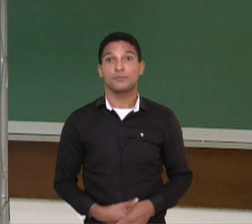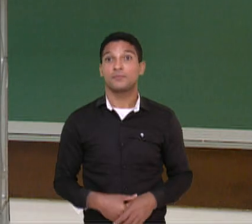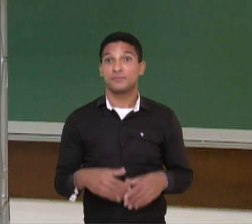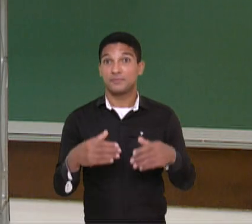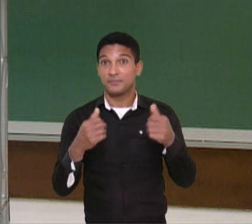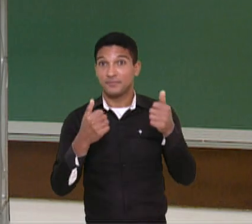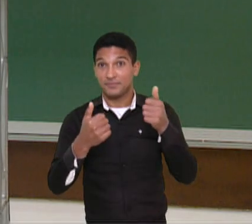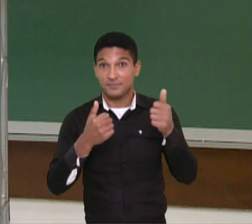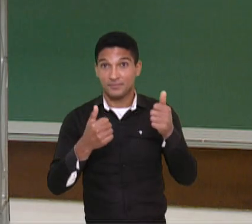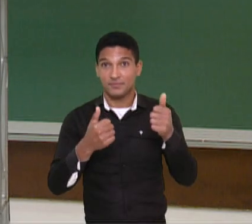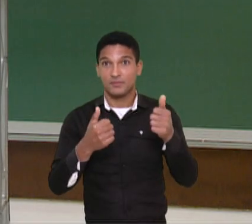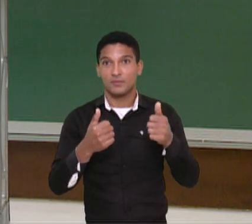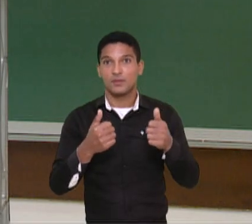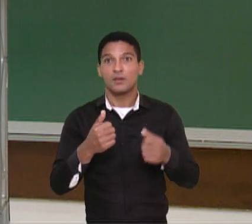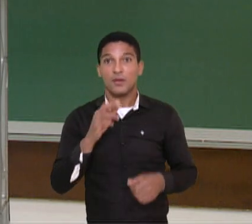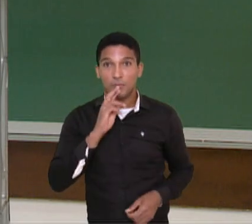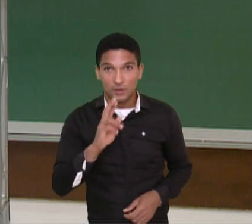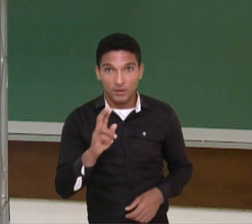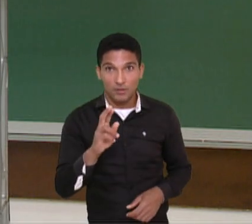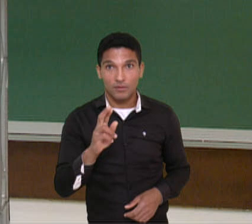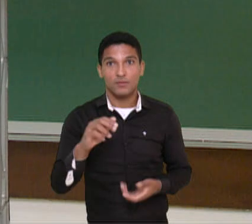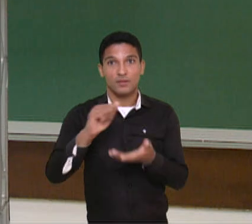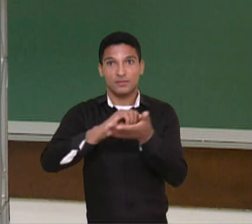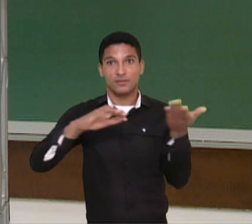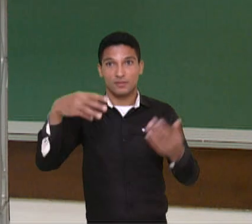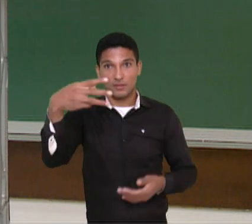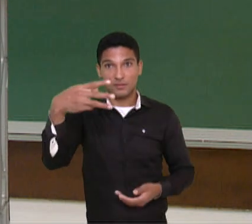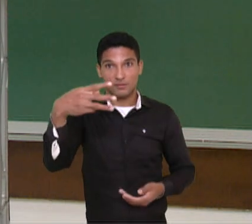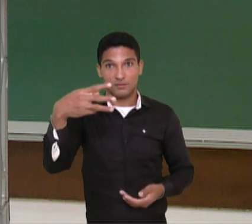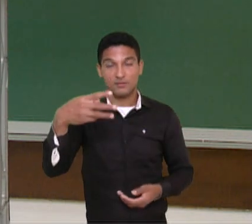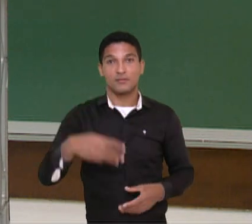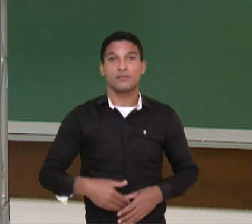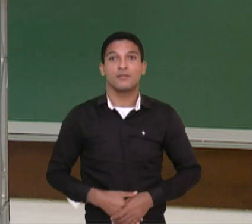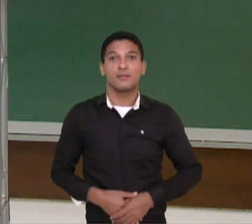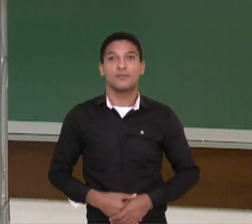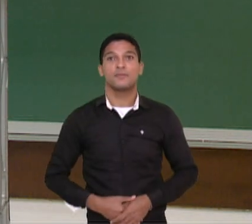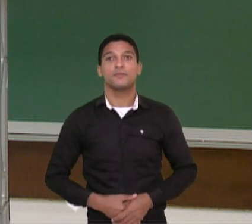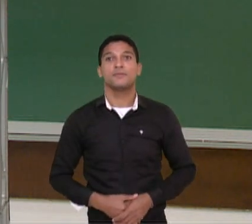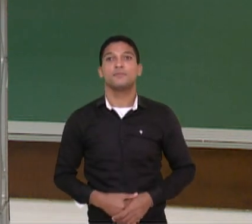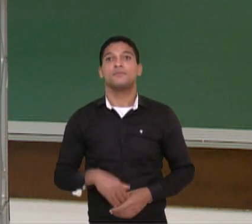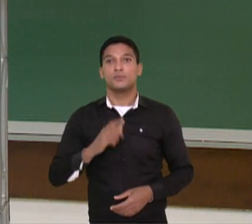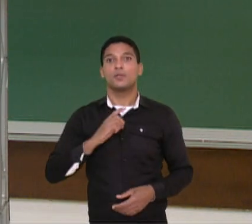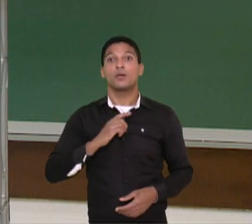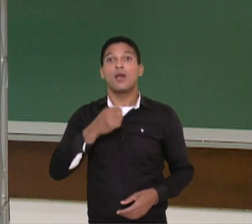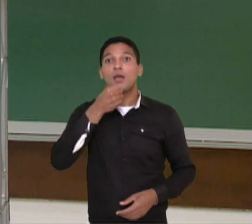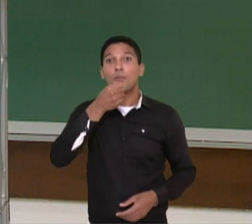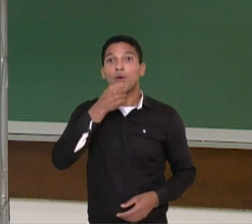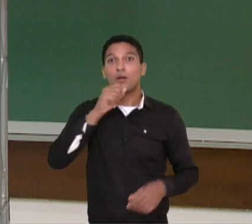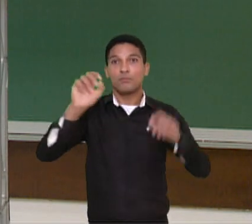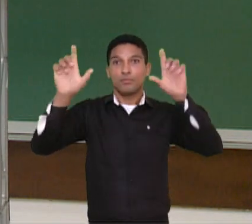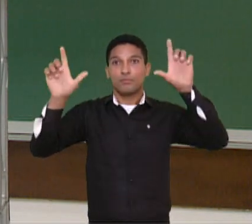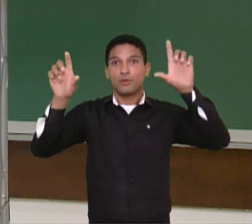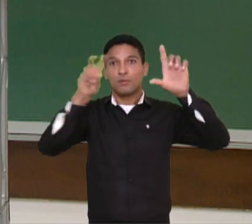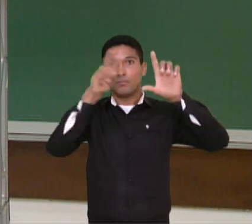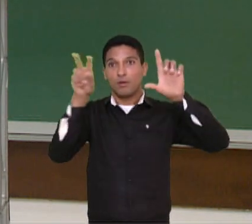Daí, galera, resolveram então a atividade 3. Olha só, ele tinha um trecho da reportagem e pedia para que vocês